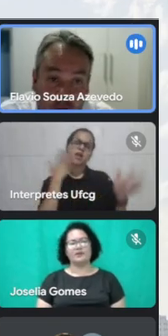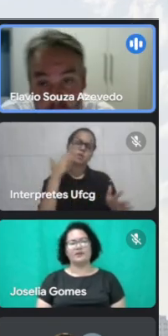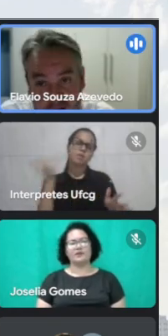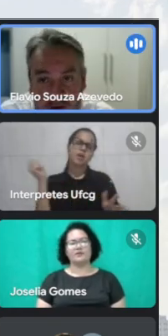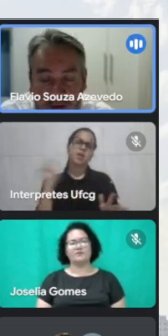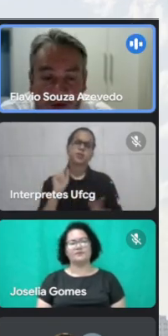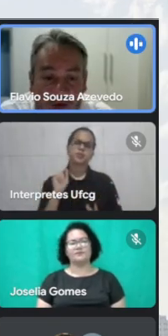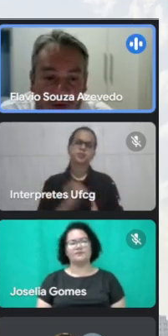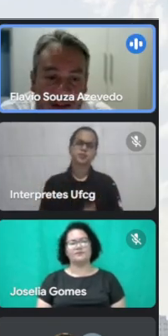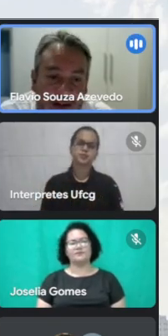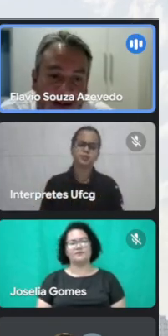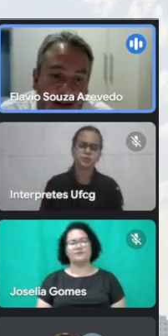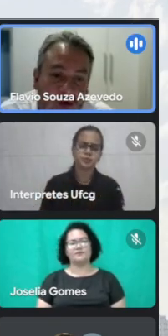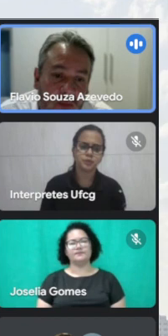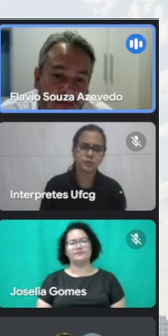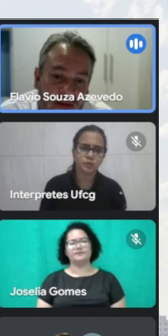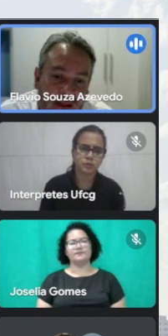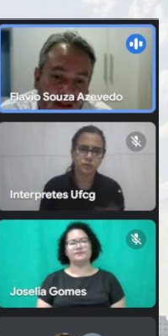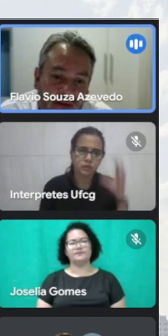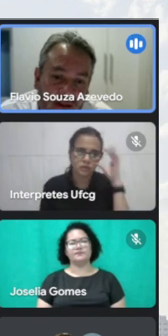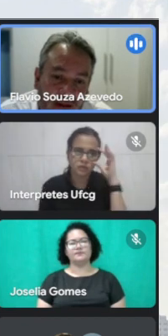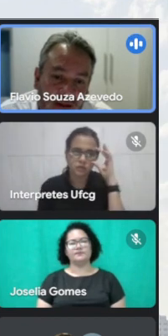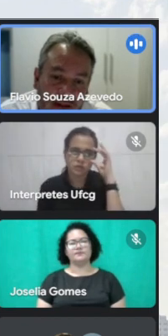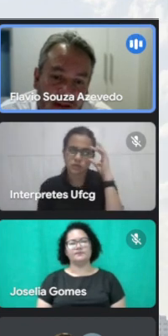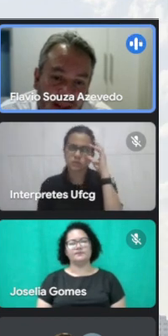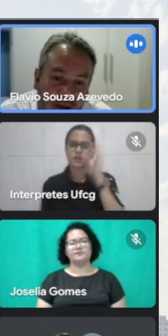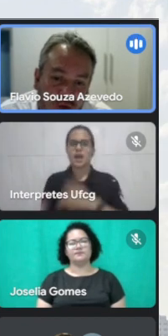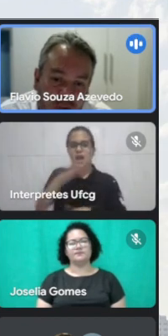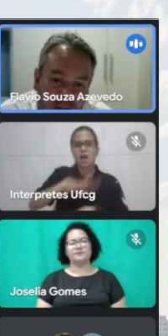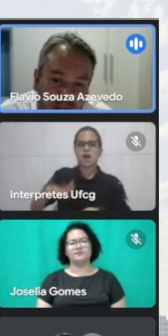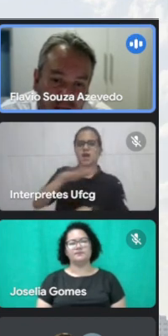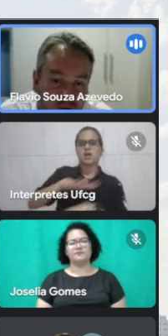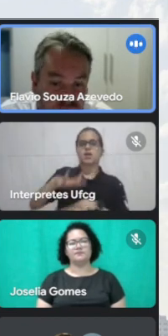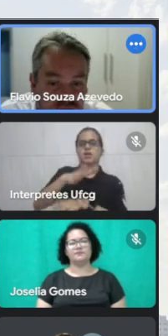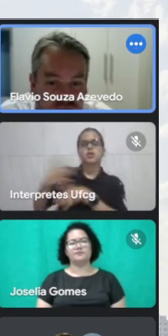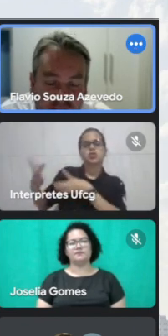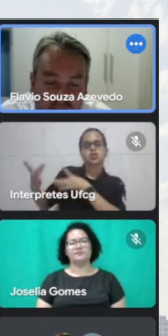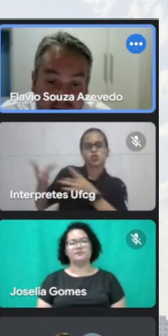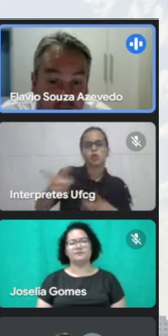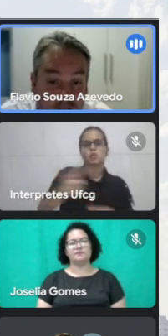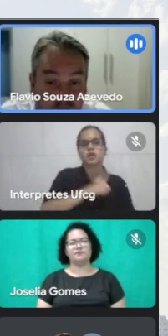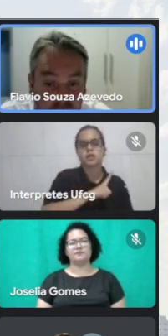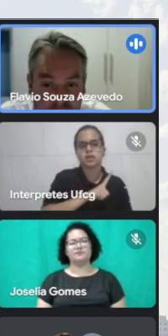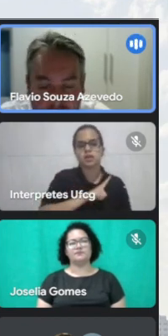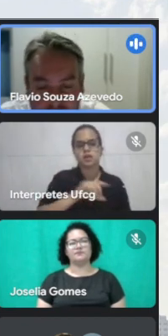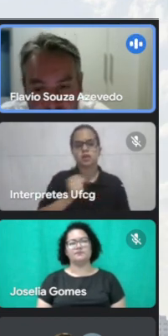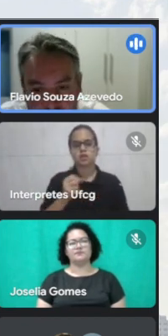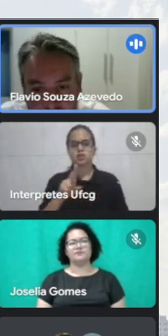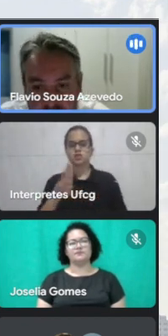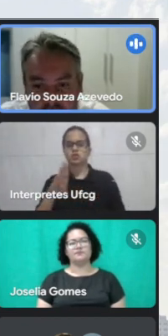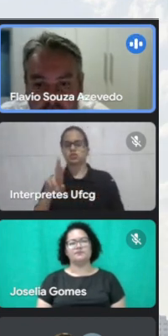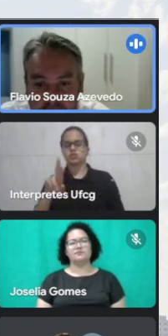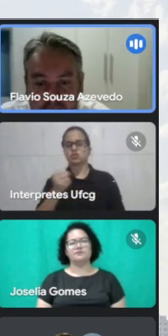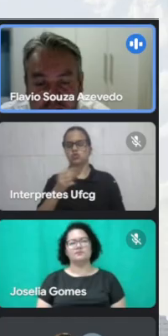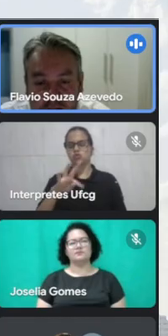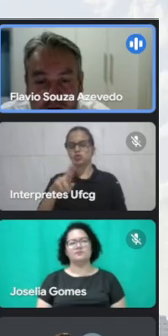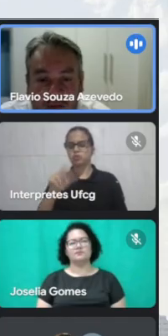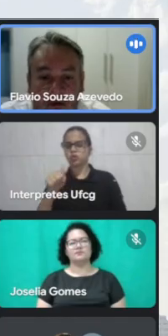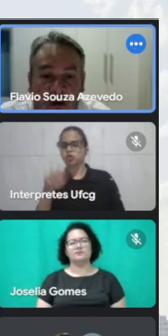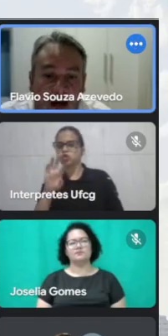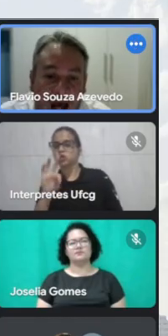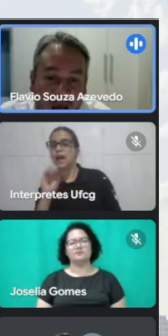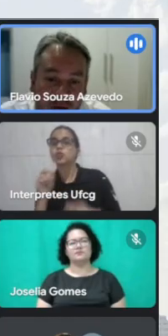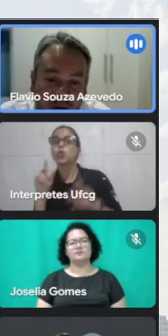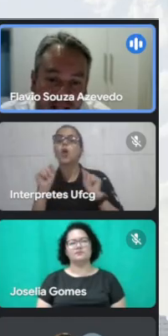alagado, a área úmida construída, né, de superfície livre, né, a gente tem o substrato, que geralmente é o substrato natural do solo da